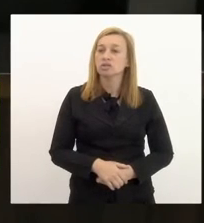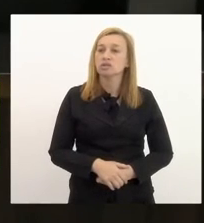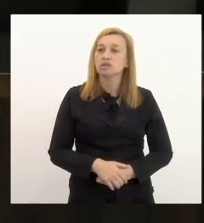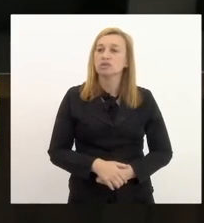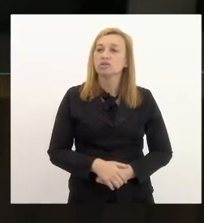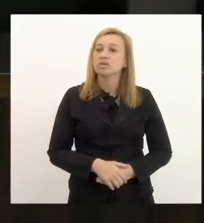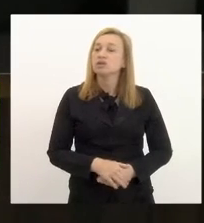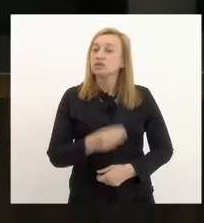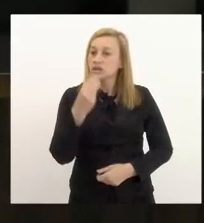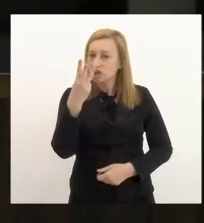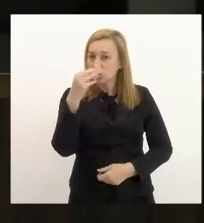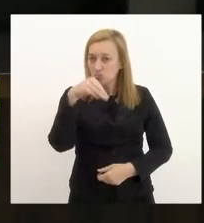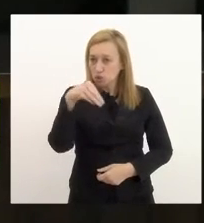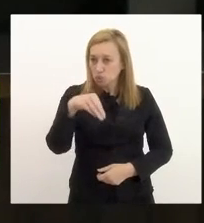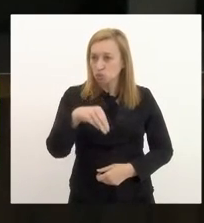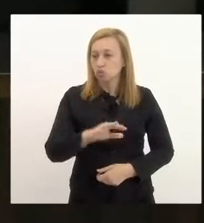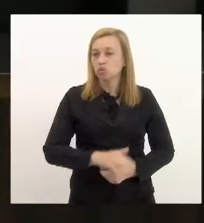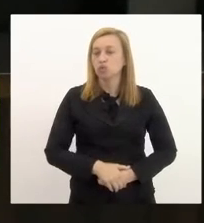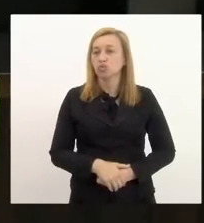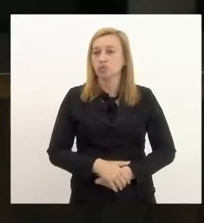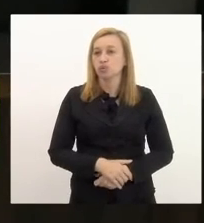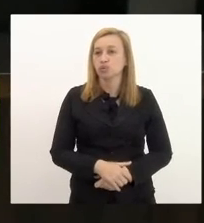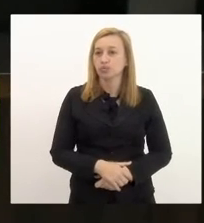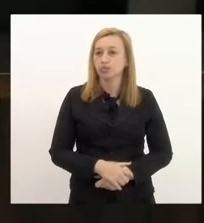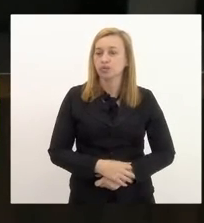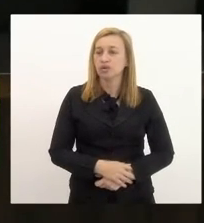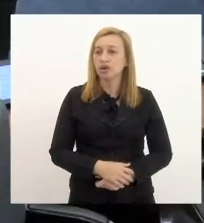te perseguir o prazo de três minutos